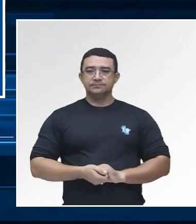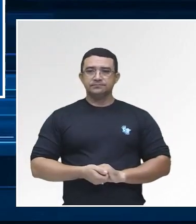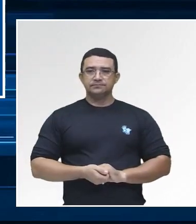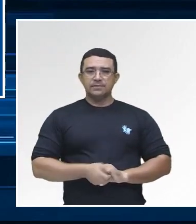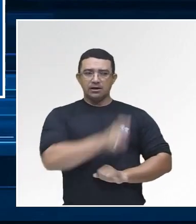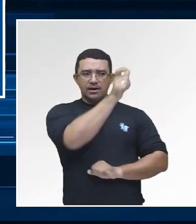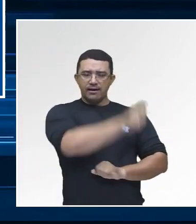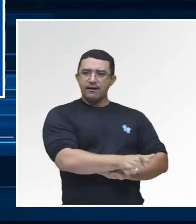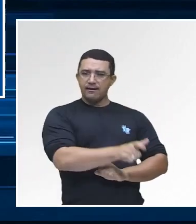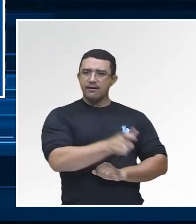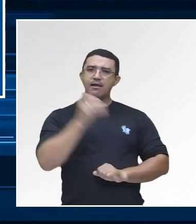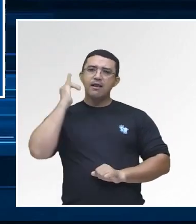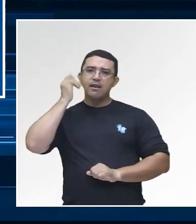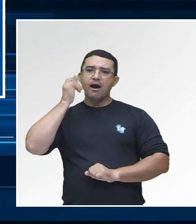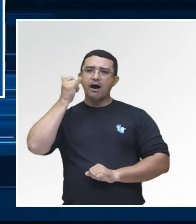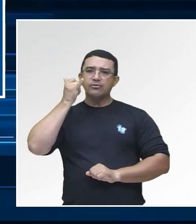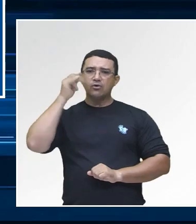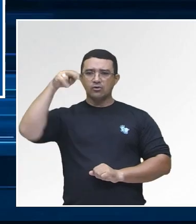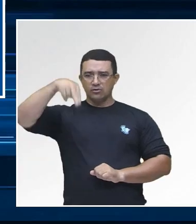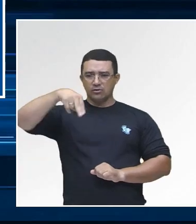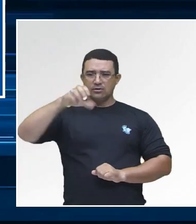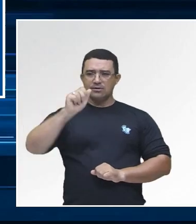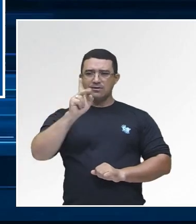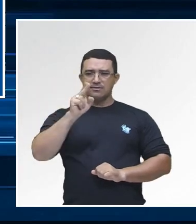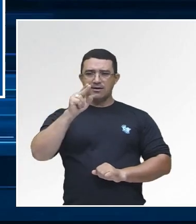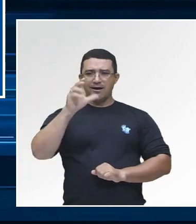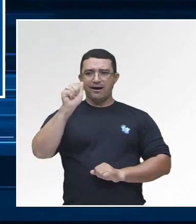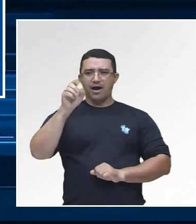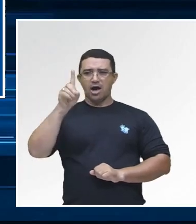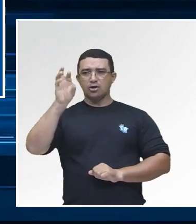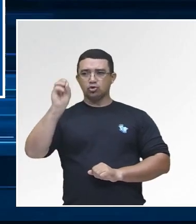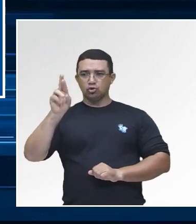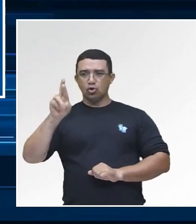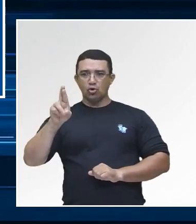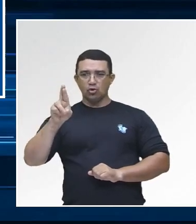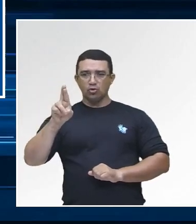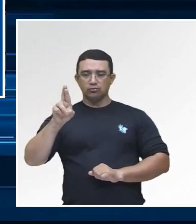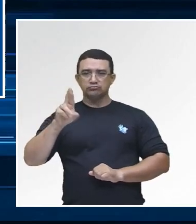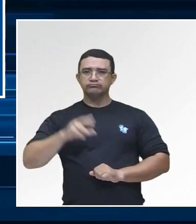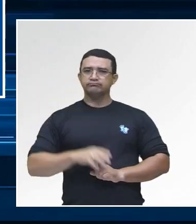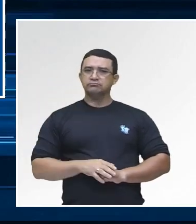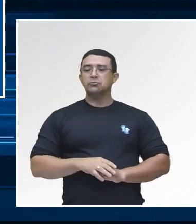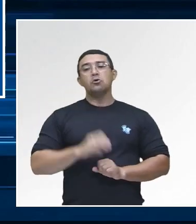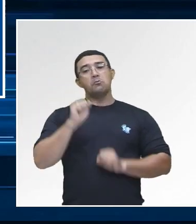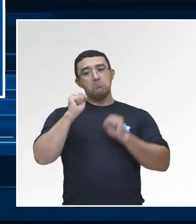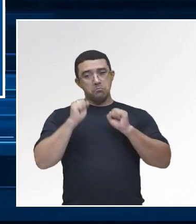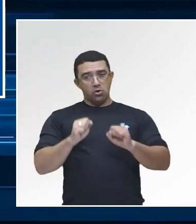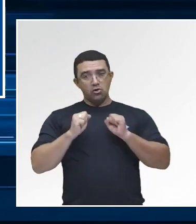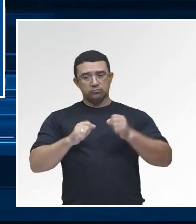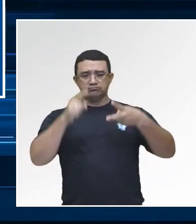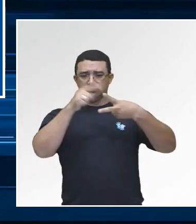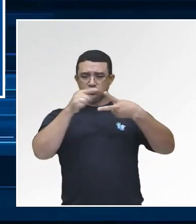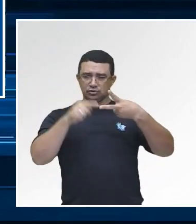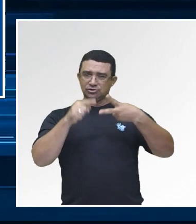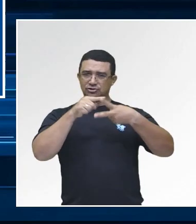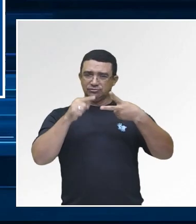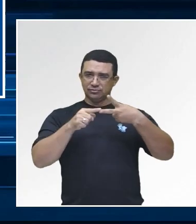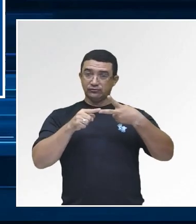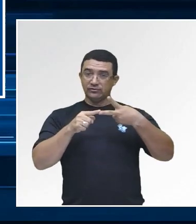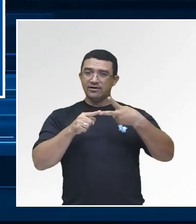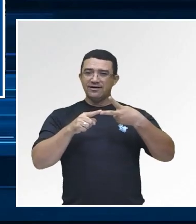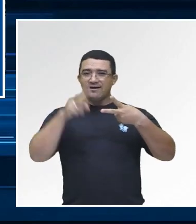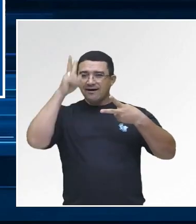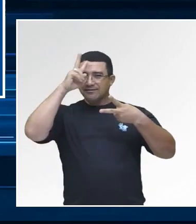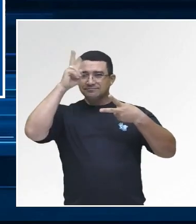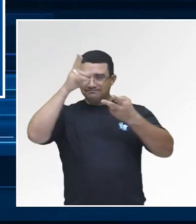narrador, ele pode ser de dois tipos, né? Você viu lá no início da aula que o